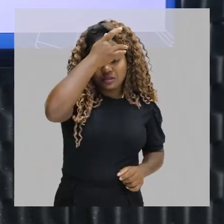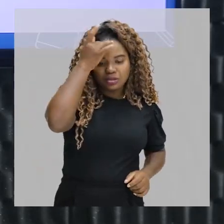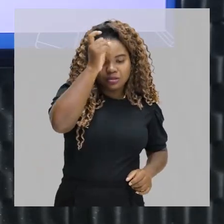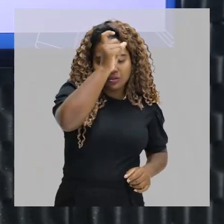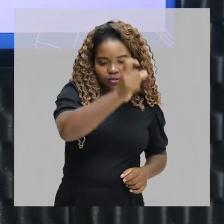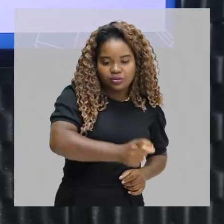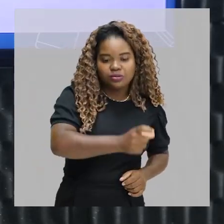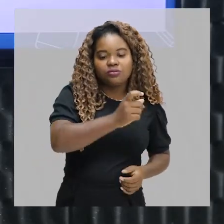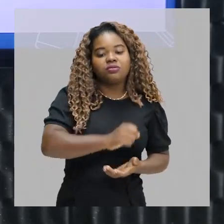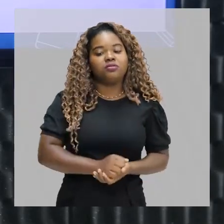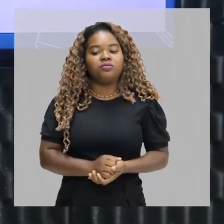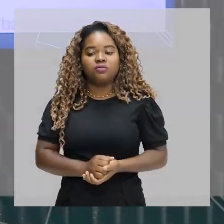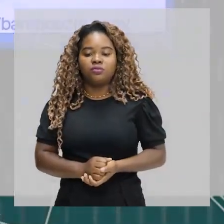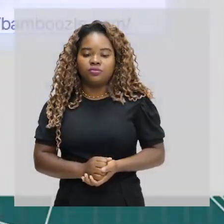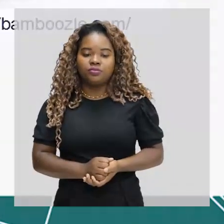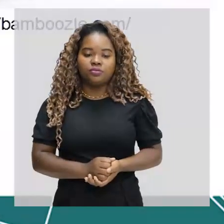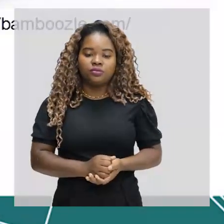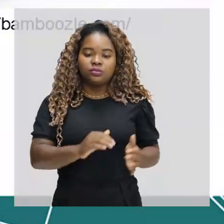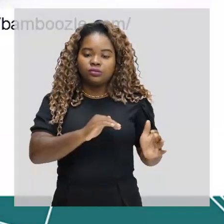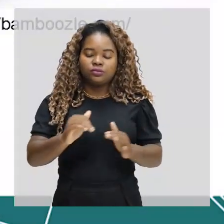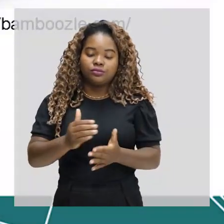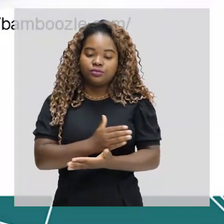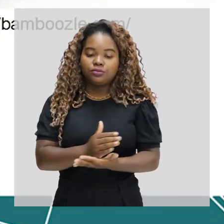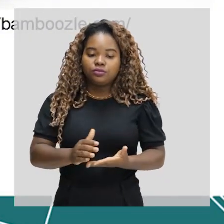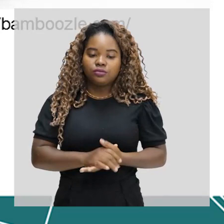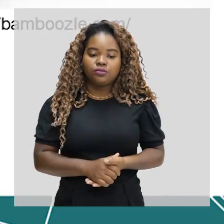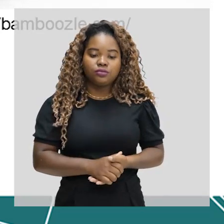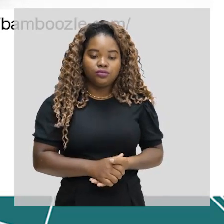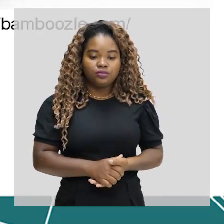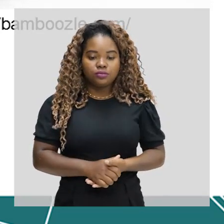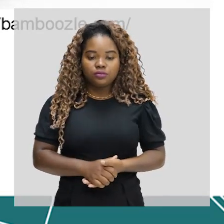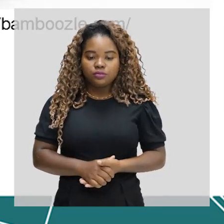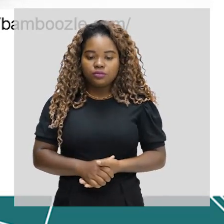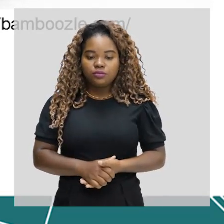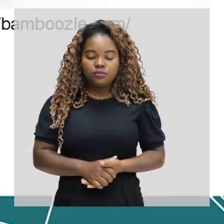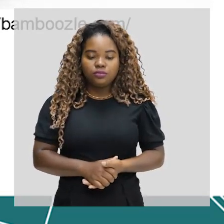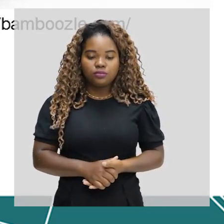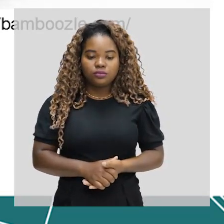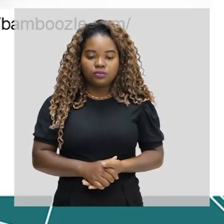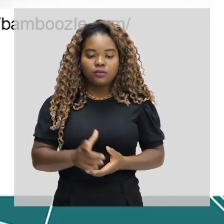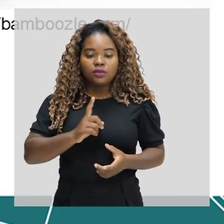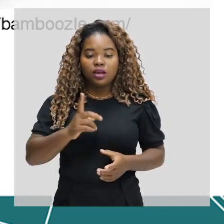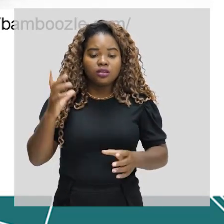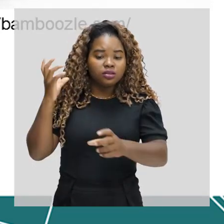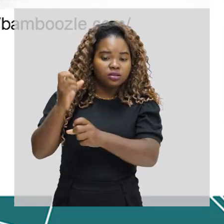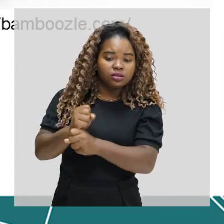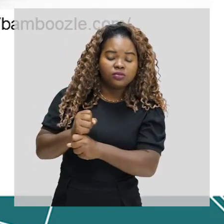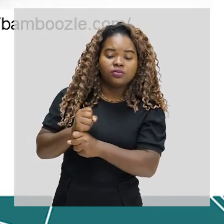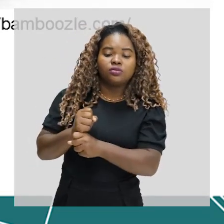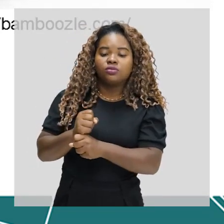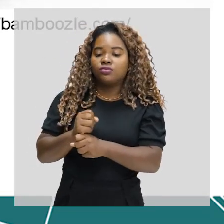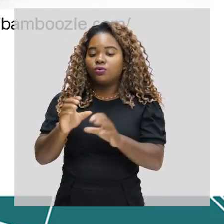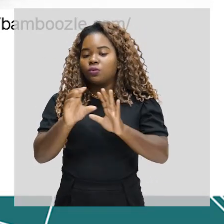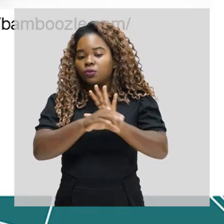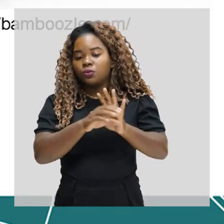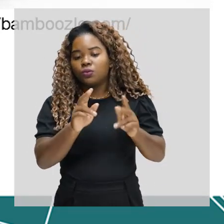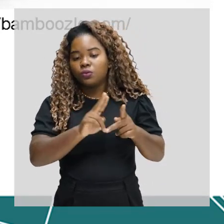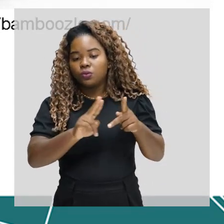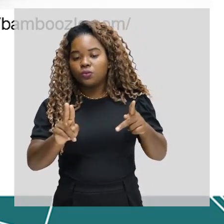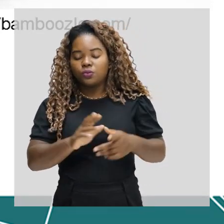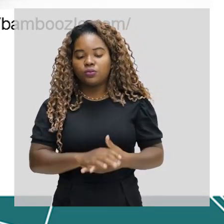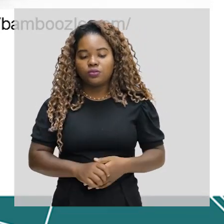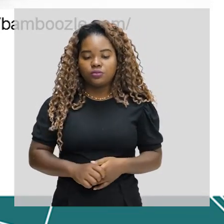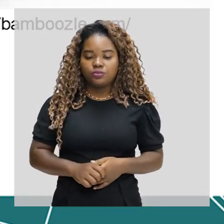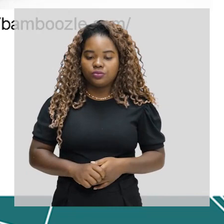e o objeto da frase. Bom, então olha só, para a gente começar fazendo uma revisão da definição do que é um